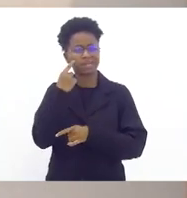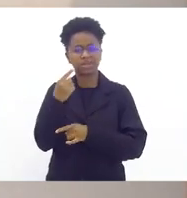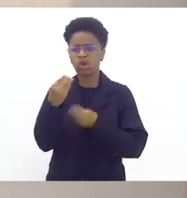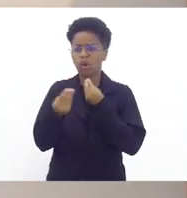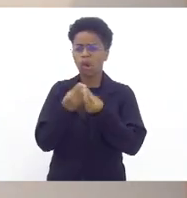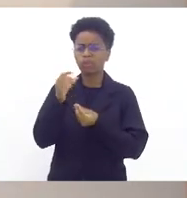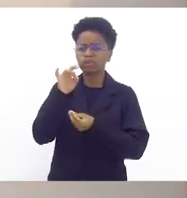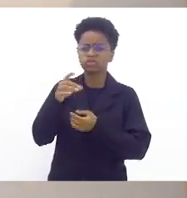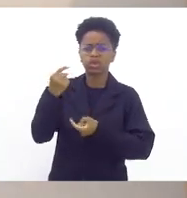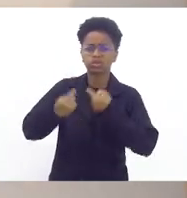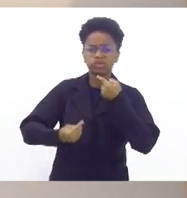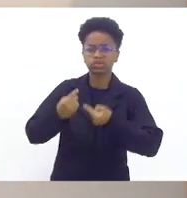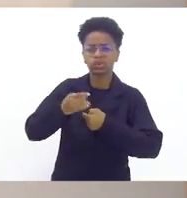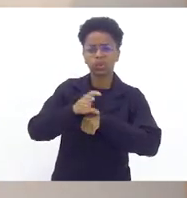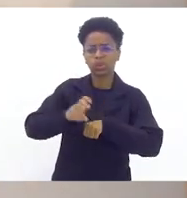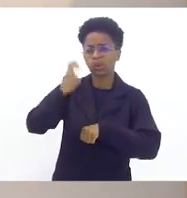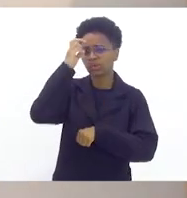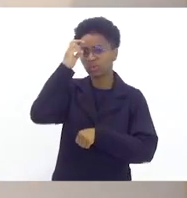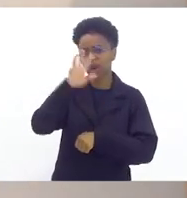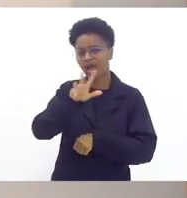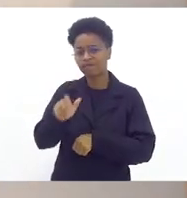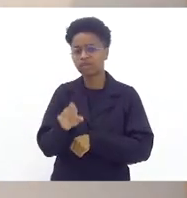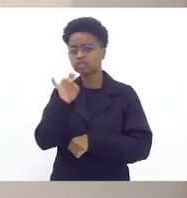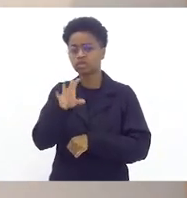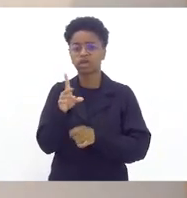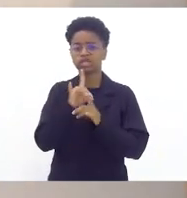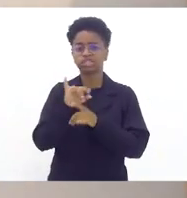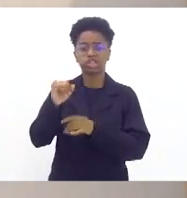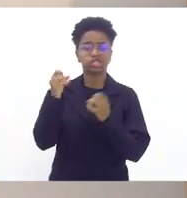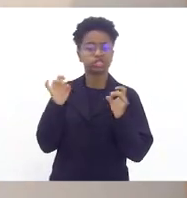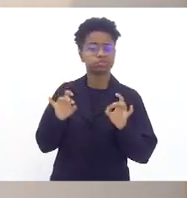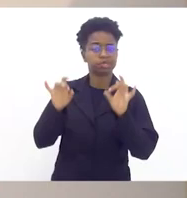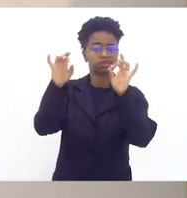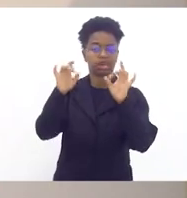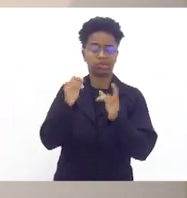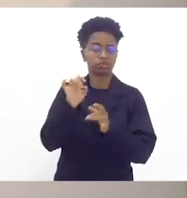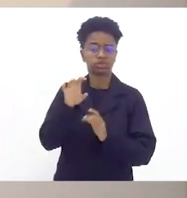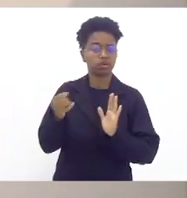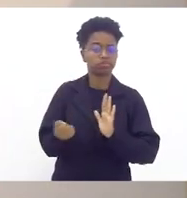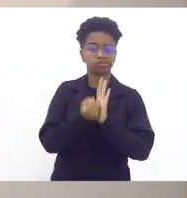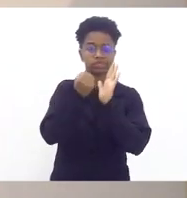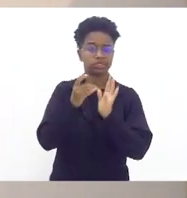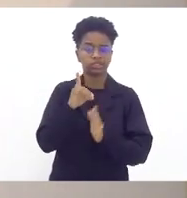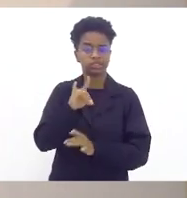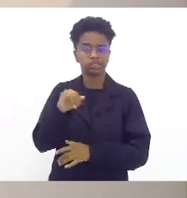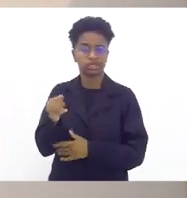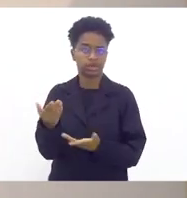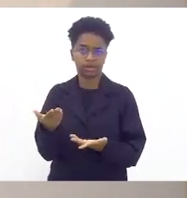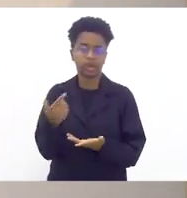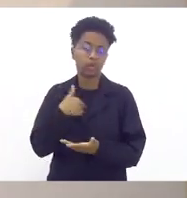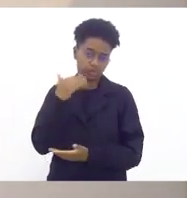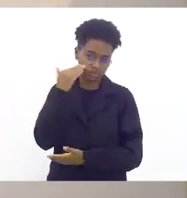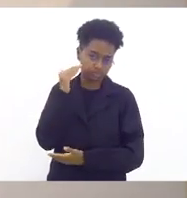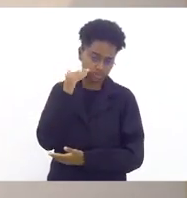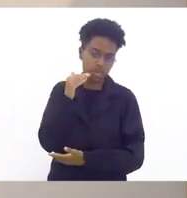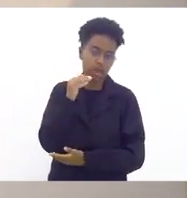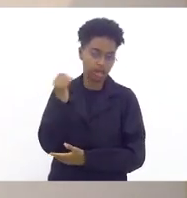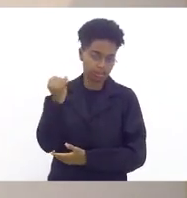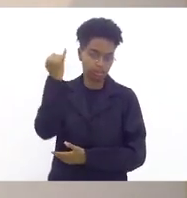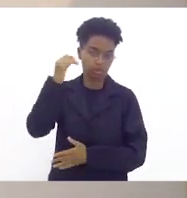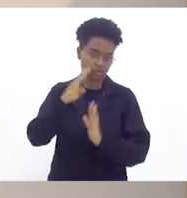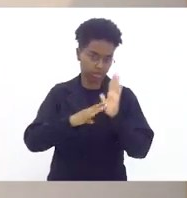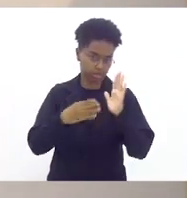só debate cultura afro só em datas comemorativas? Eram datas simbólicas, eram datas... Eu entendo a importância das datas,